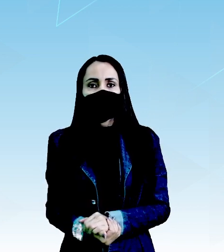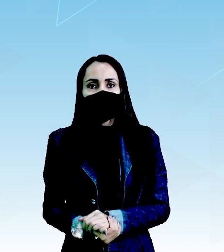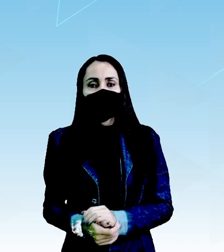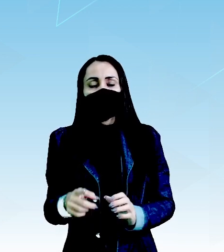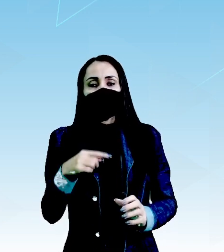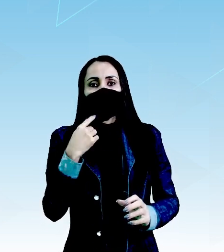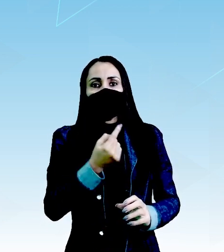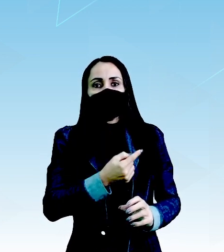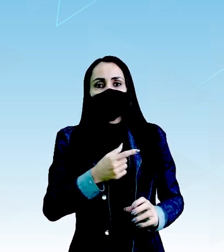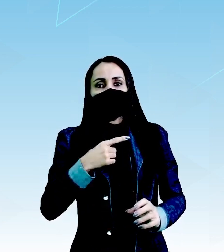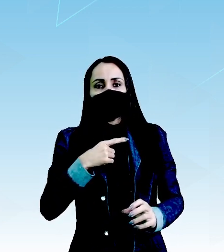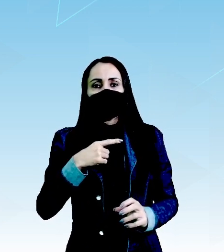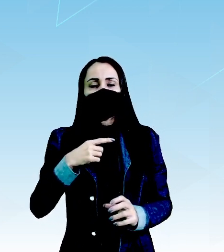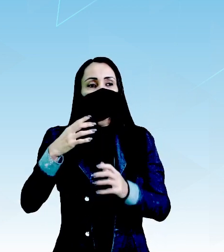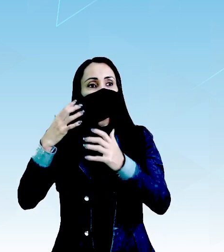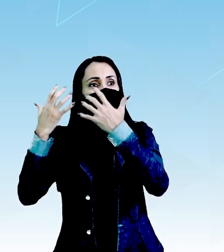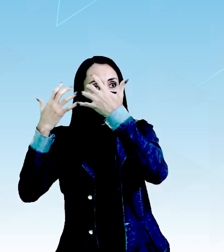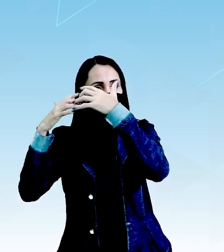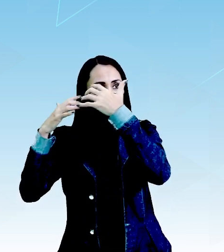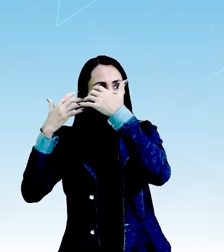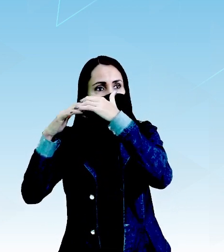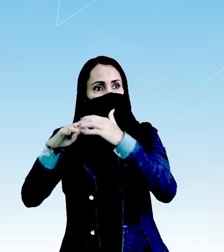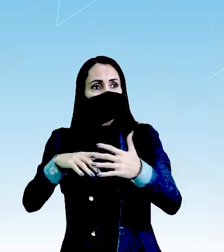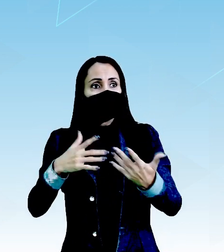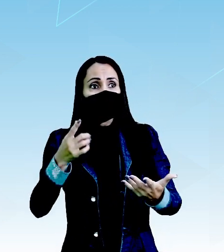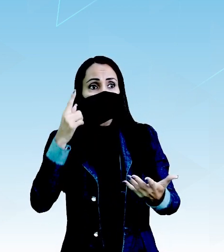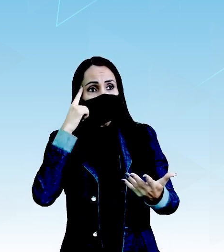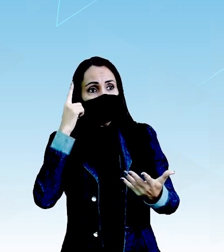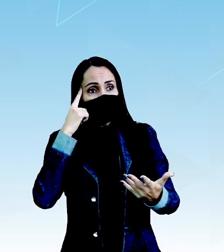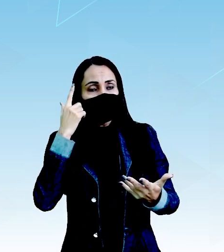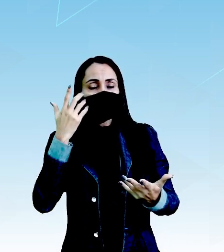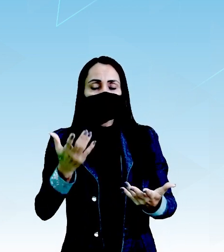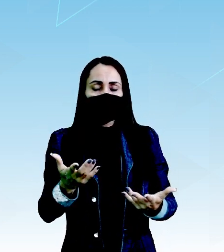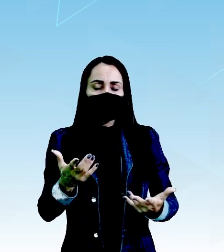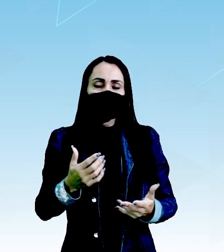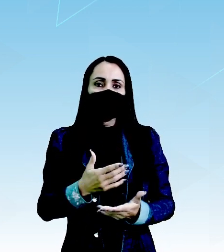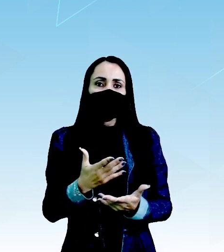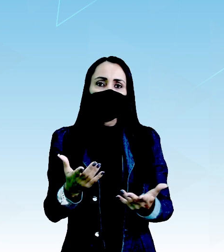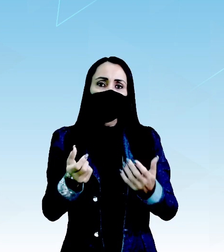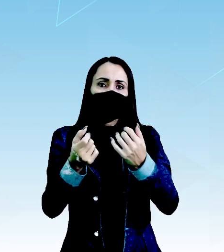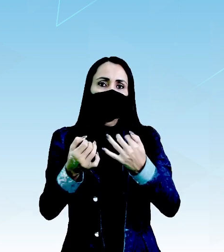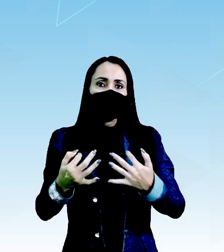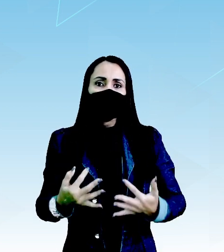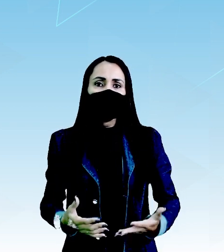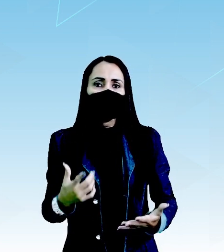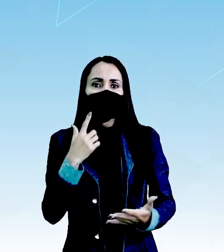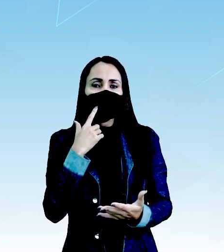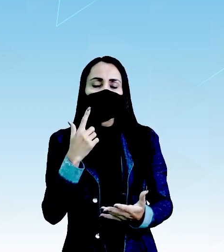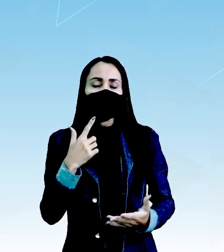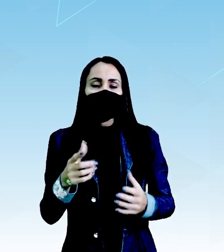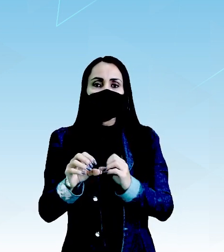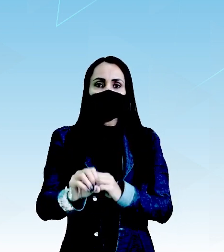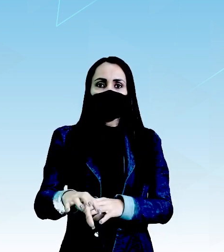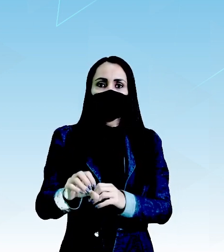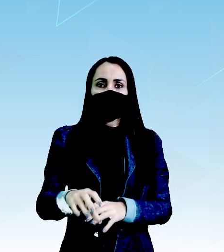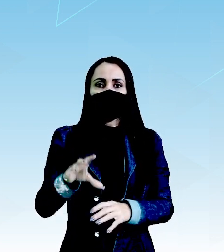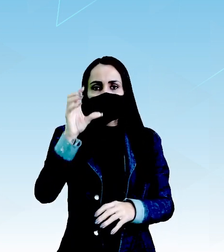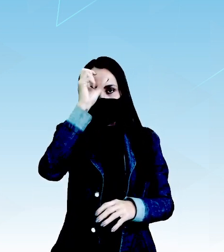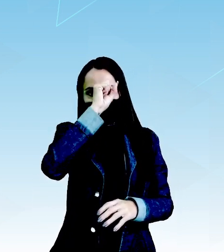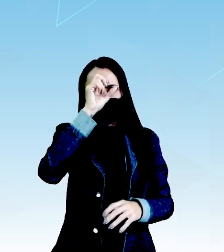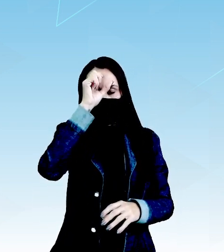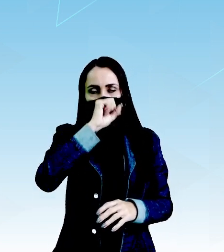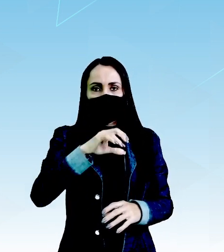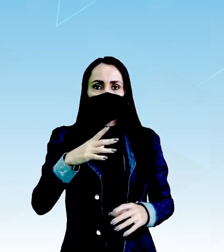o quê? Uma reflexão. E essa reflexão fala justamente sobre o ensinar, o aprender e